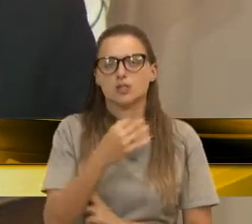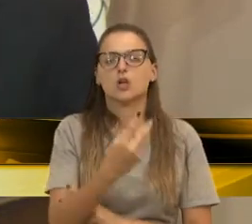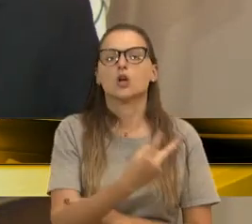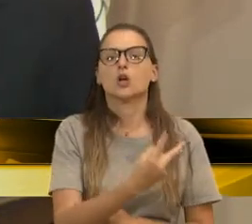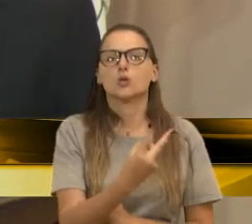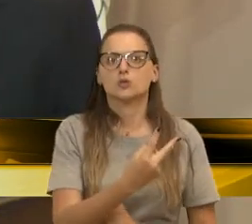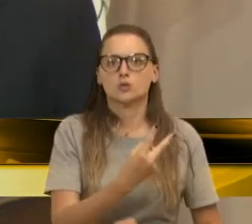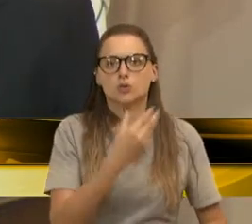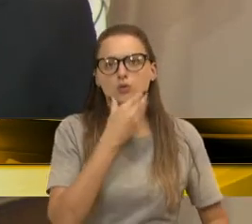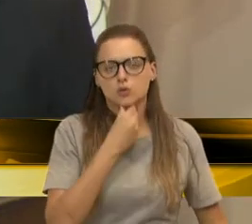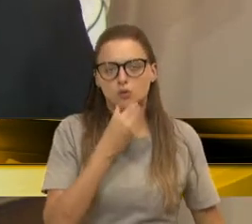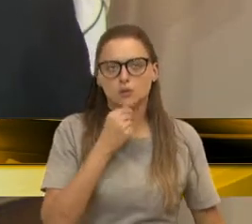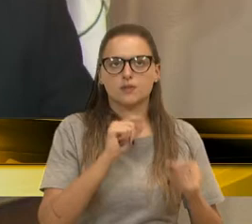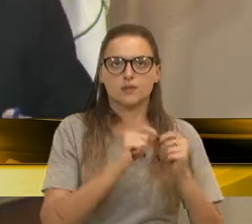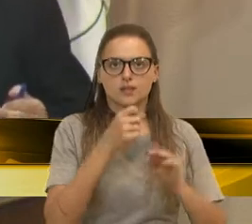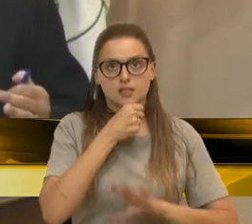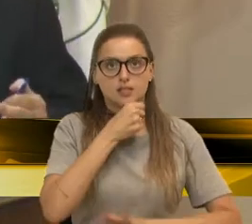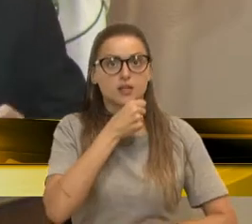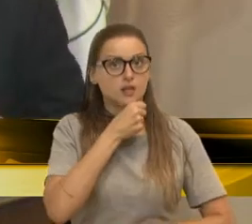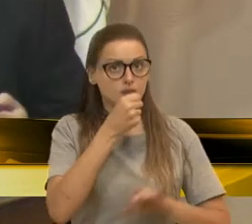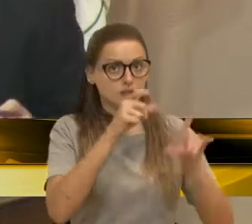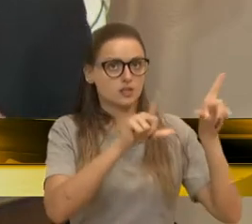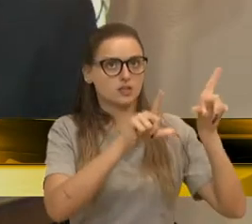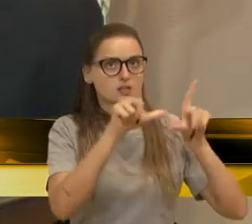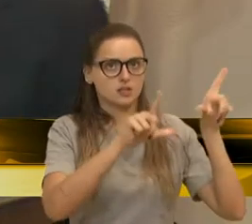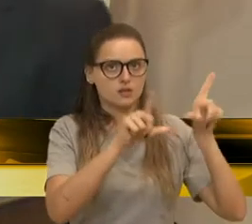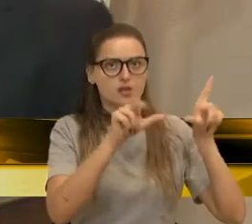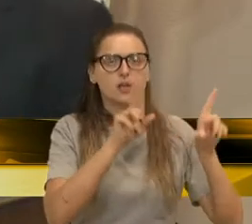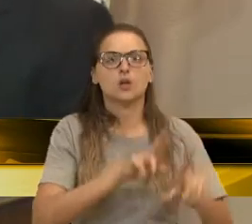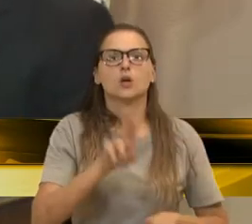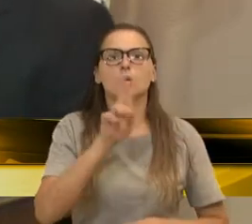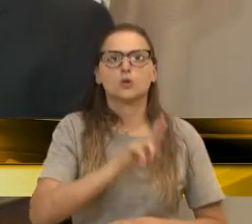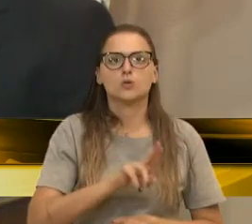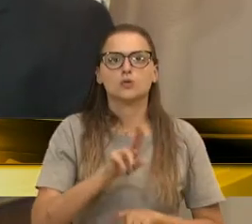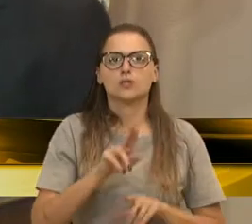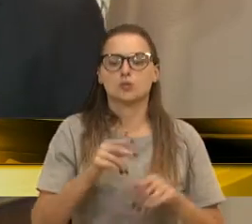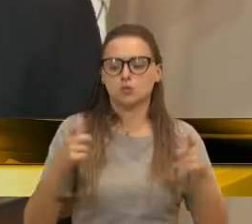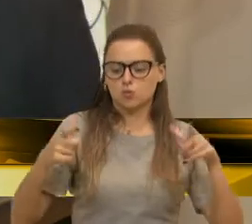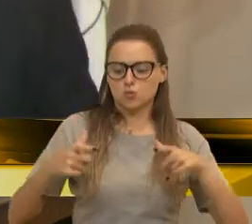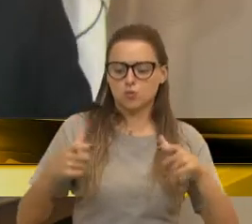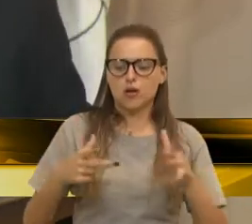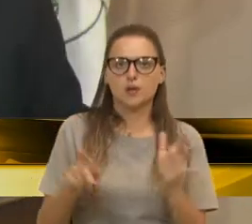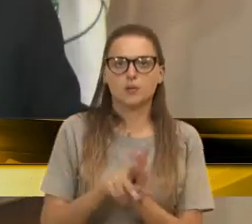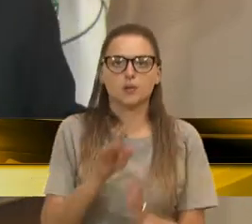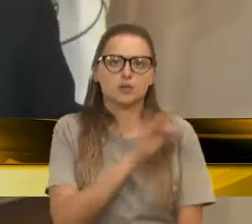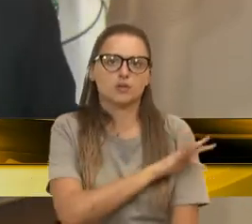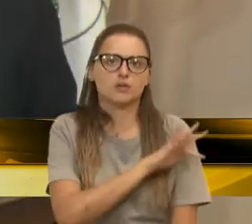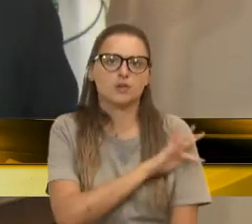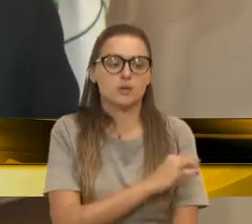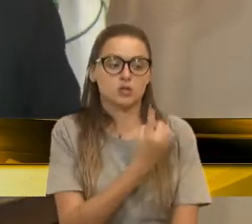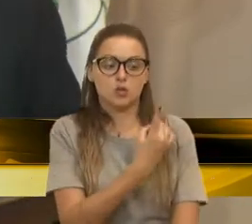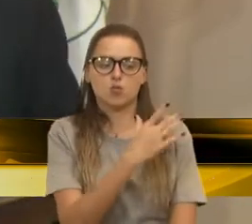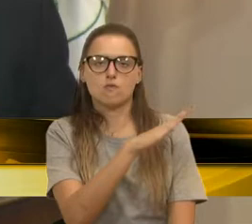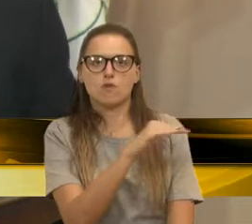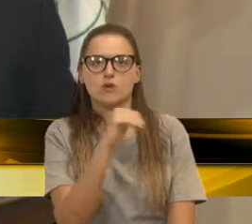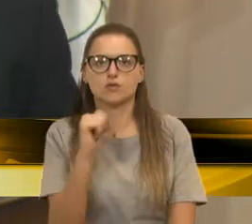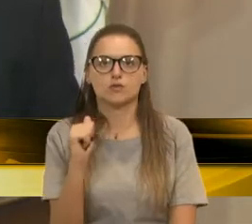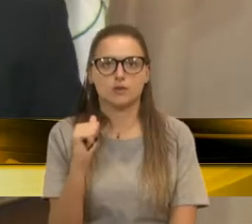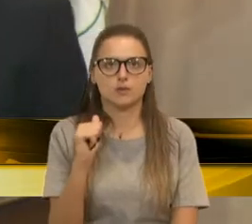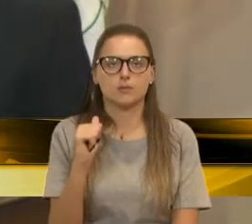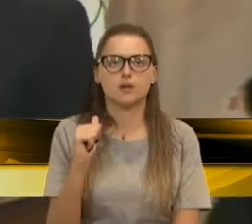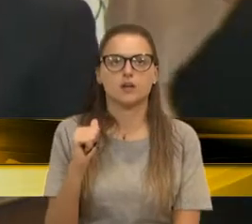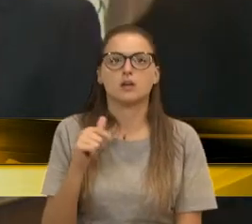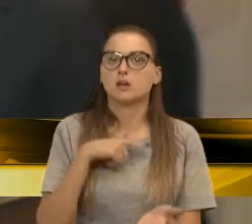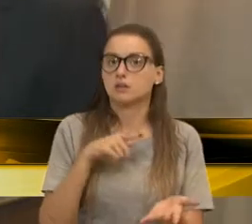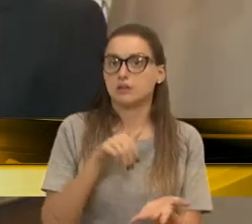uma entrevista para a TV Caxias, utilizando, inclusive, o espaço da farmácia. Um deles foi chamado e